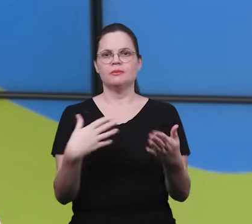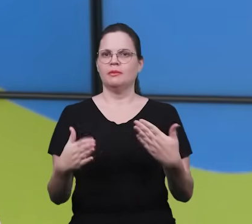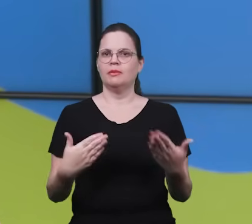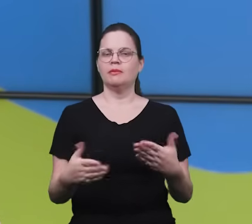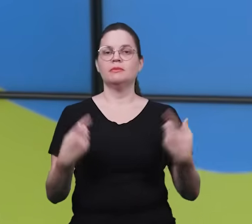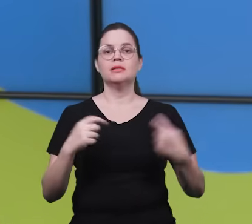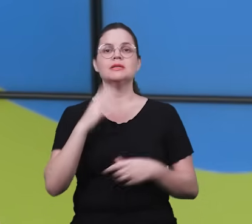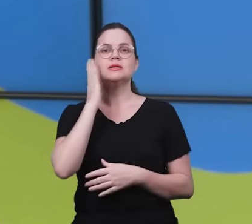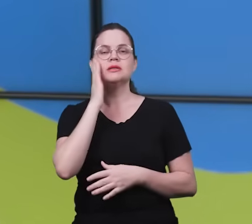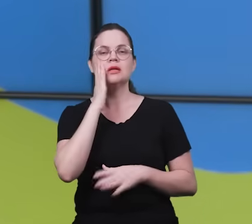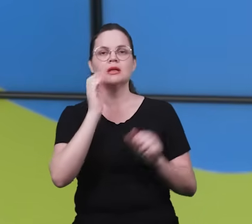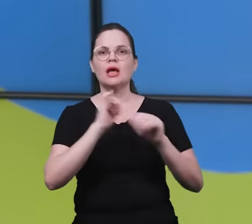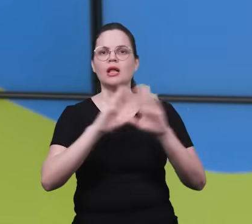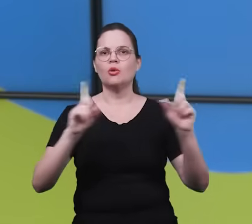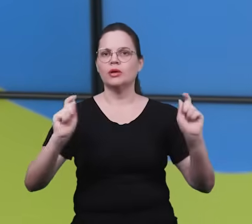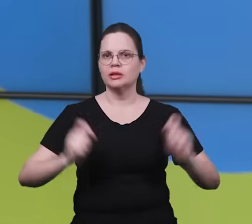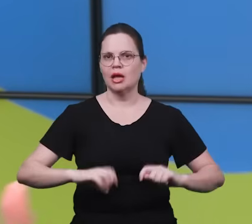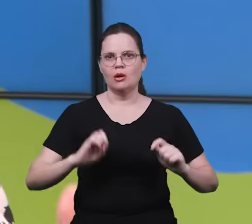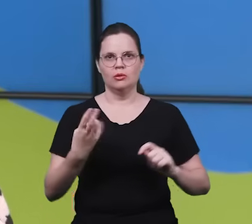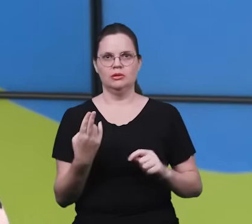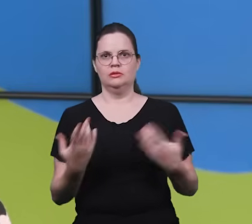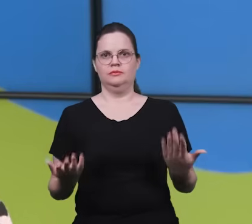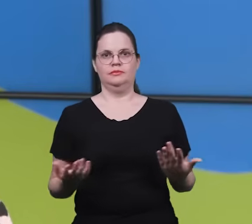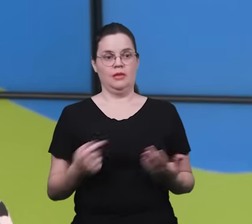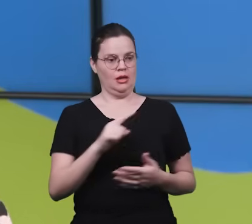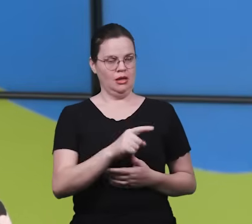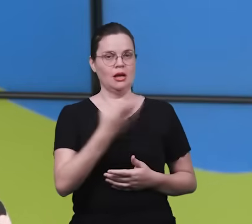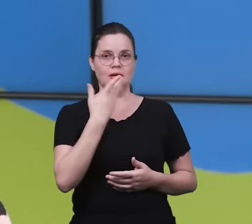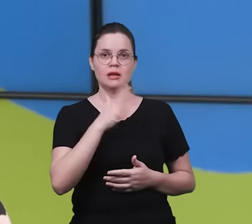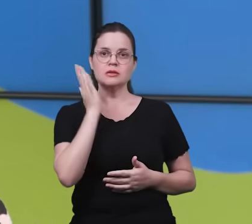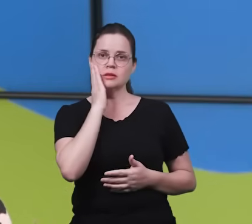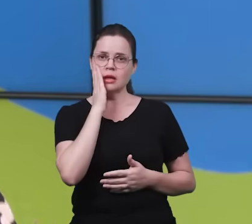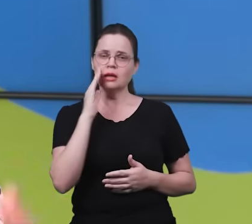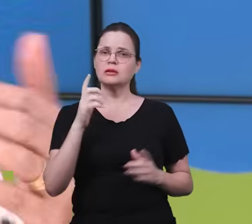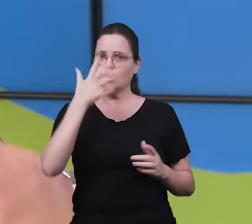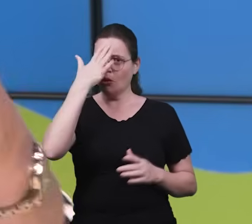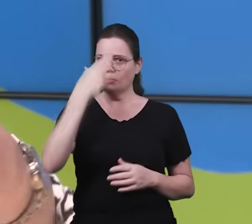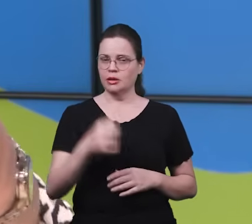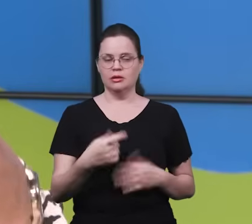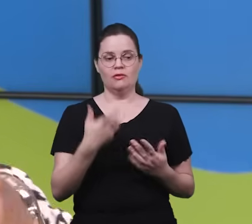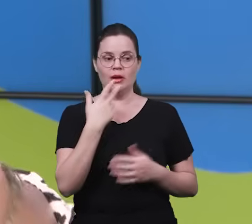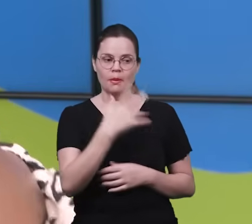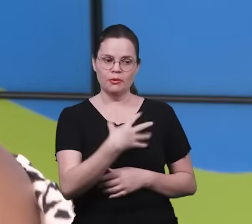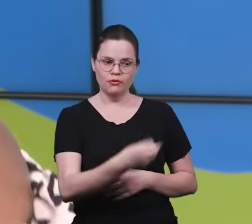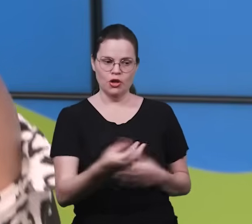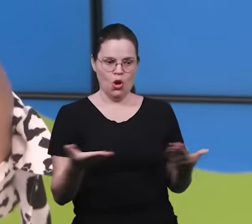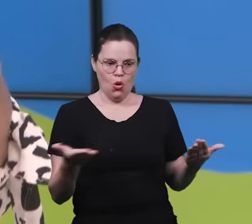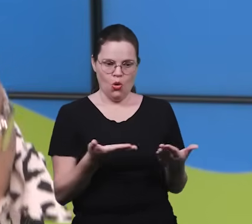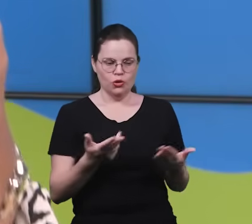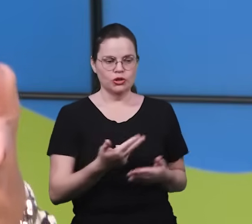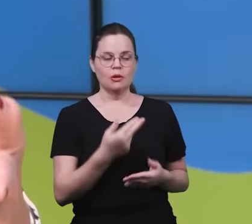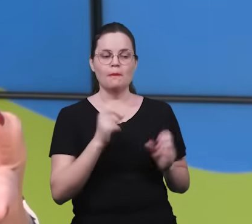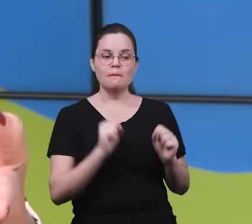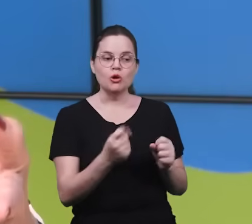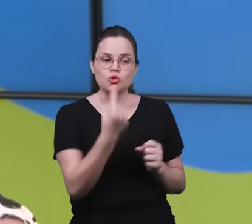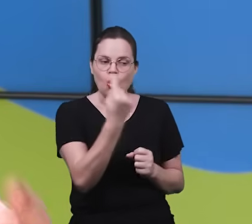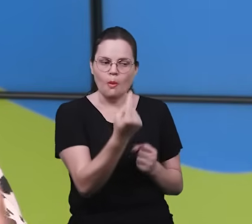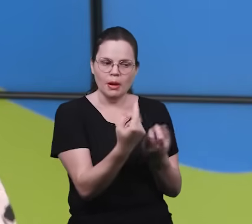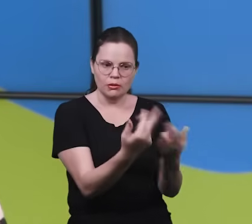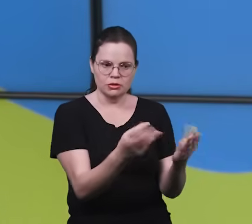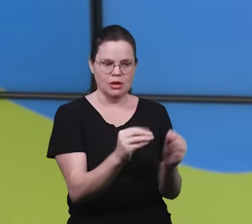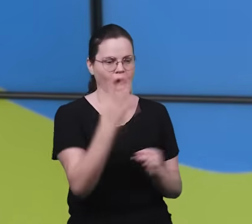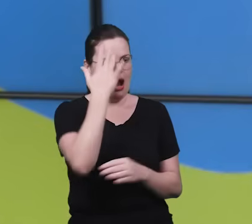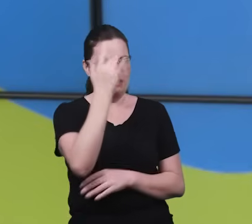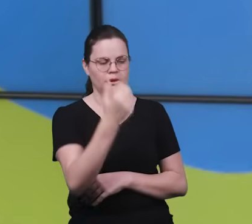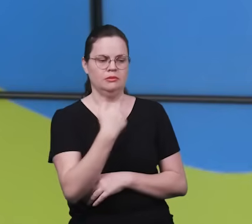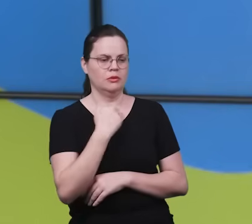criança entende e a criança aceita. Meu filho, hoje eu posso te dar isso. Amanhã ou depois eu posso comprar outra coisa. Ou hoje